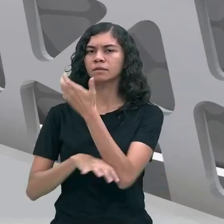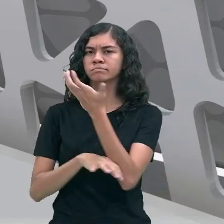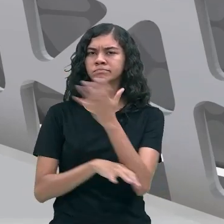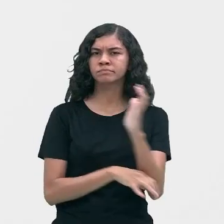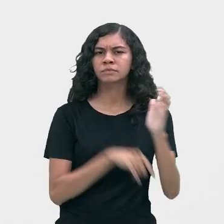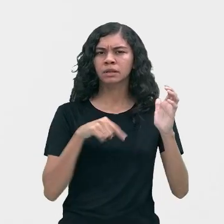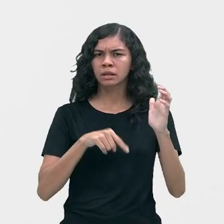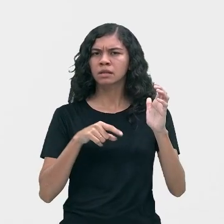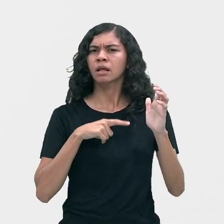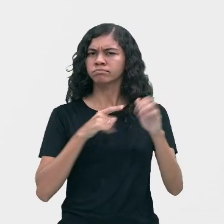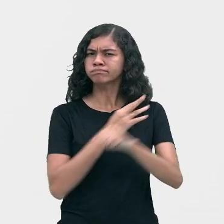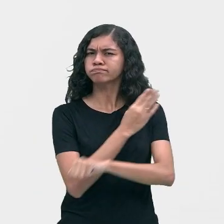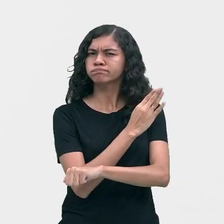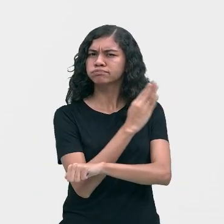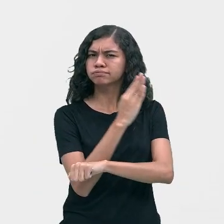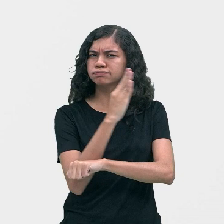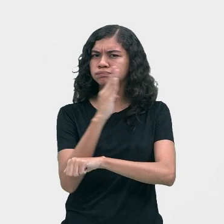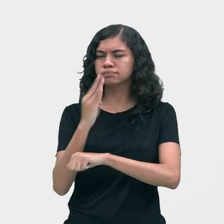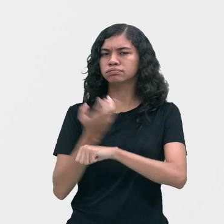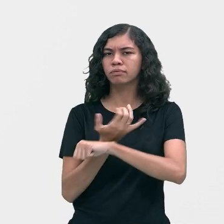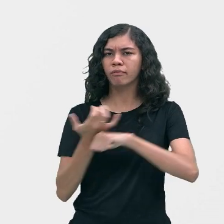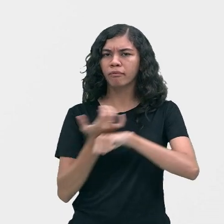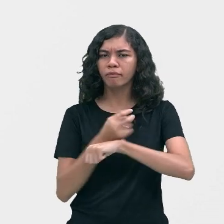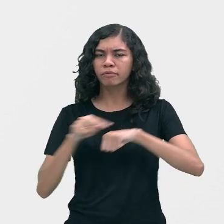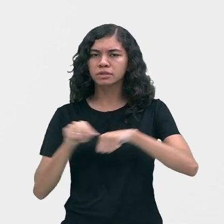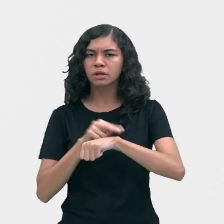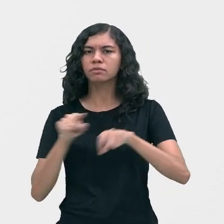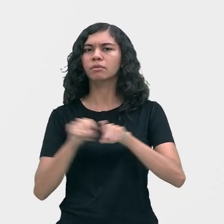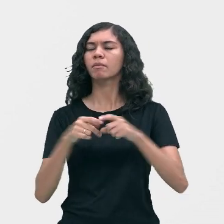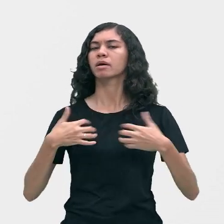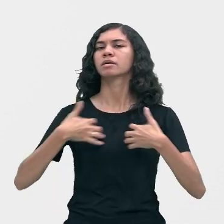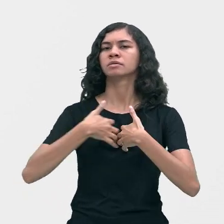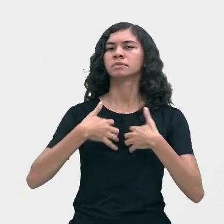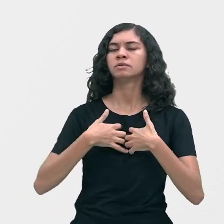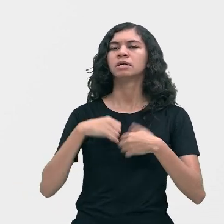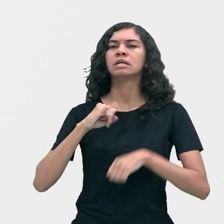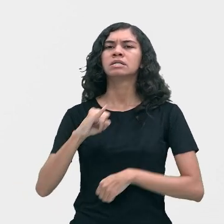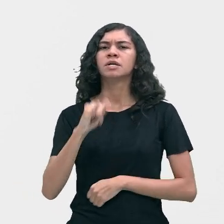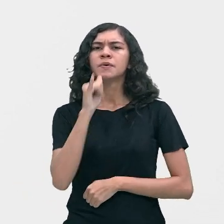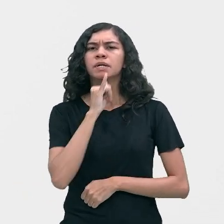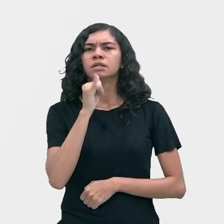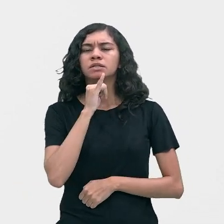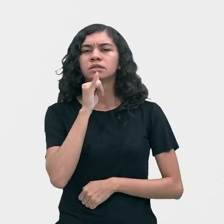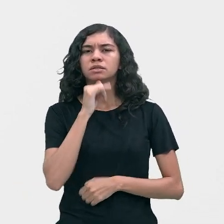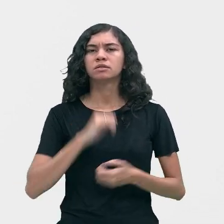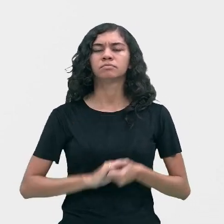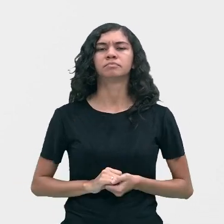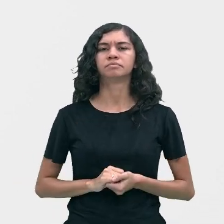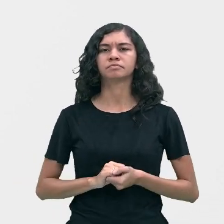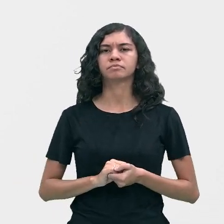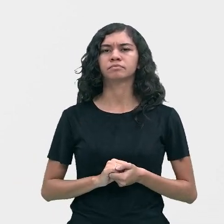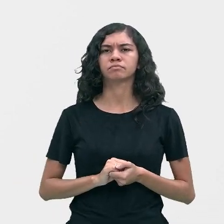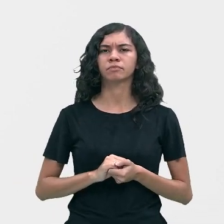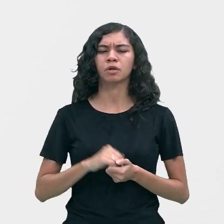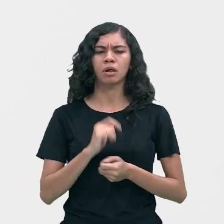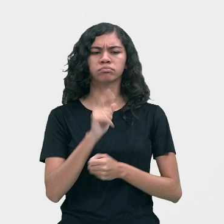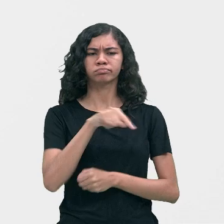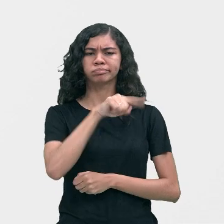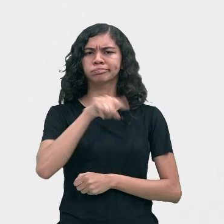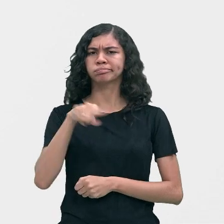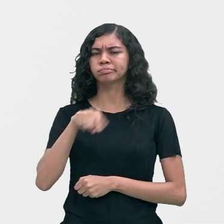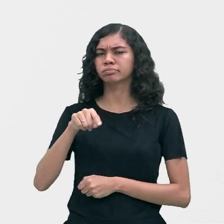rica em biodiversidade vegetal e animal. Então, se a gente retira toda essa cobertura, a gente pode